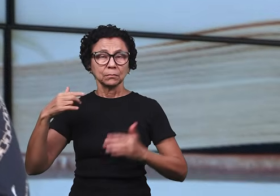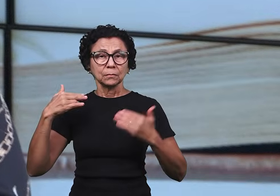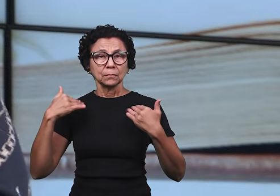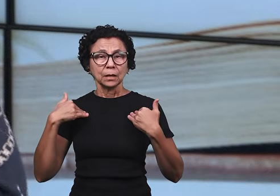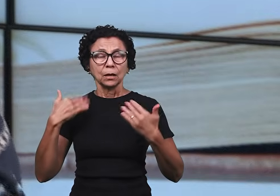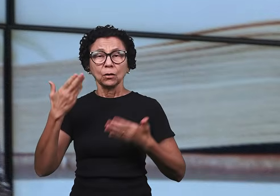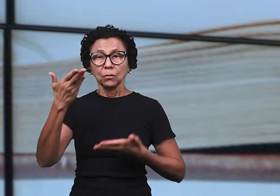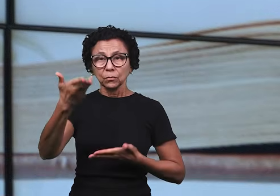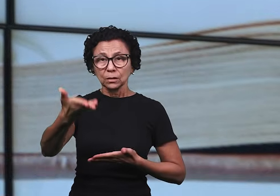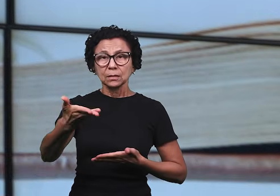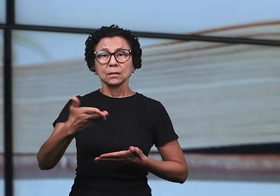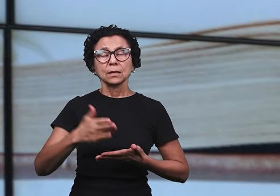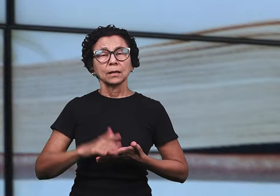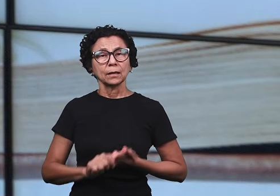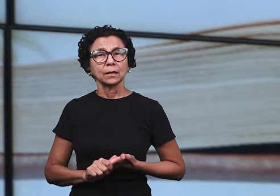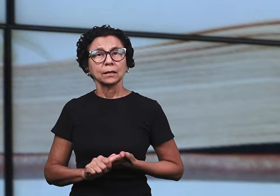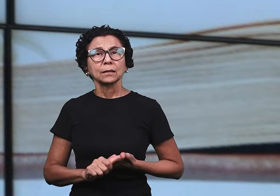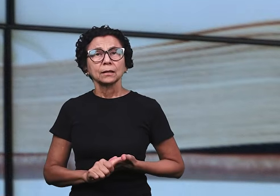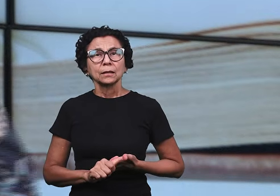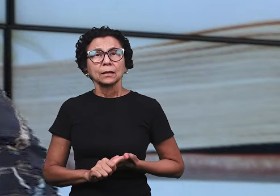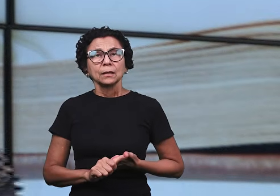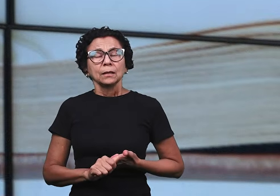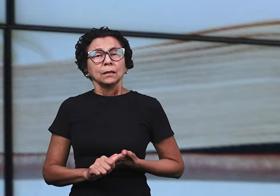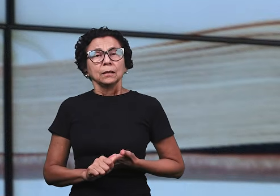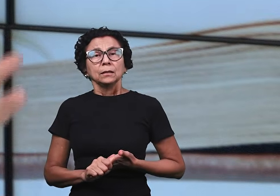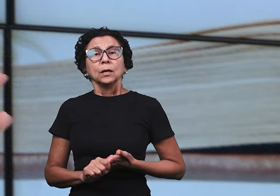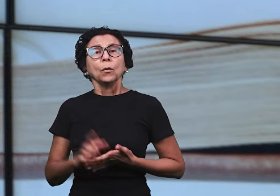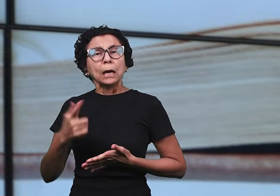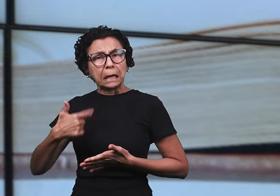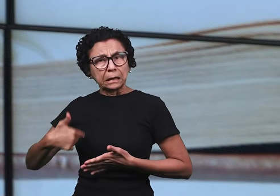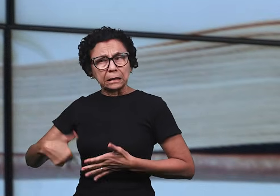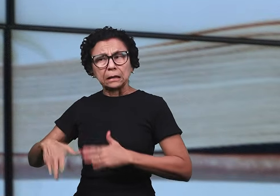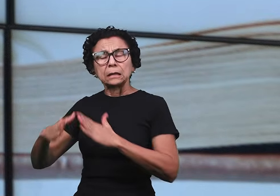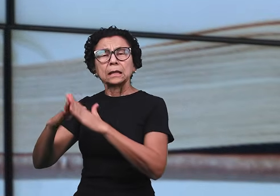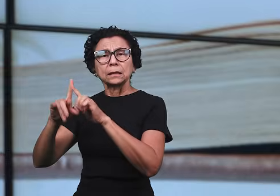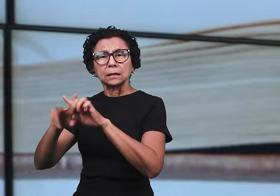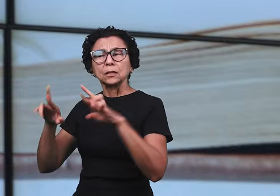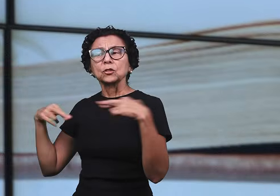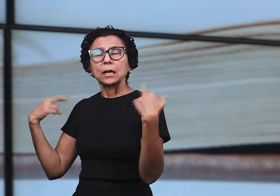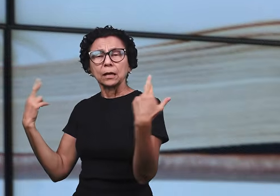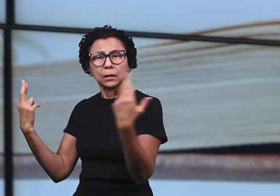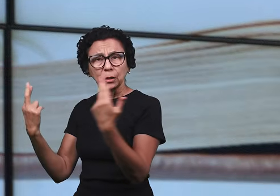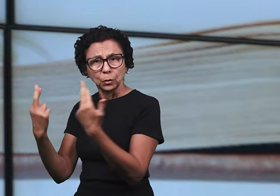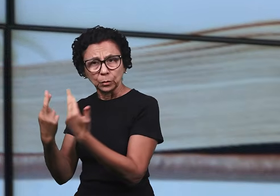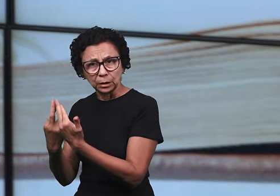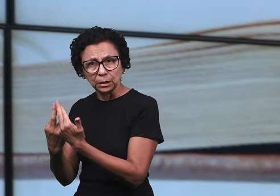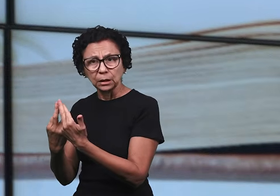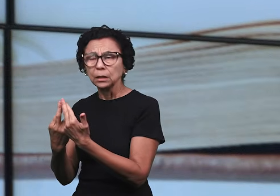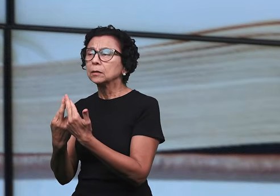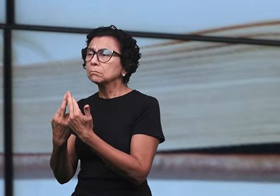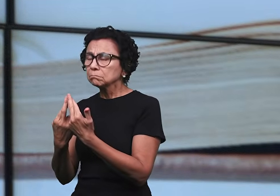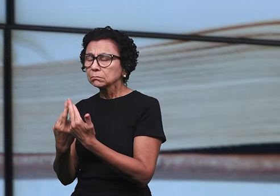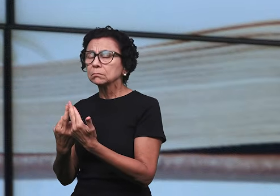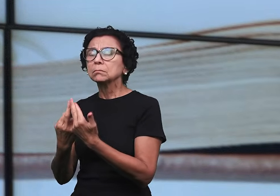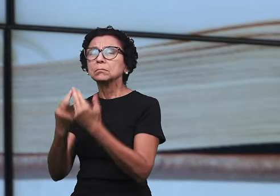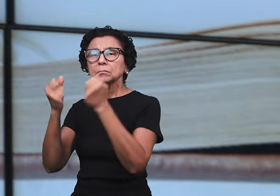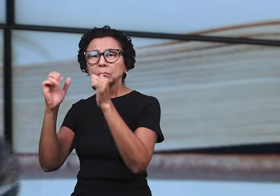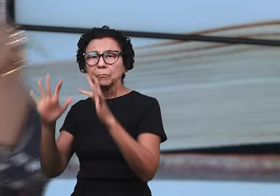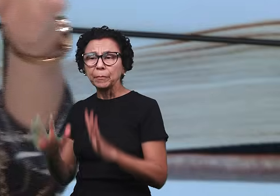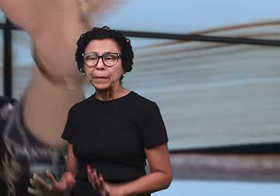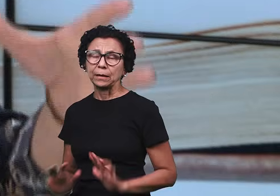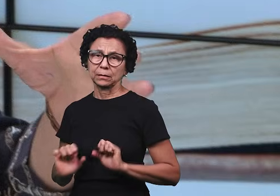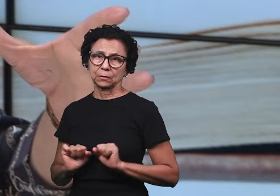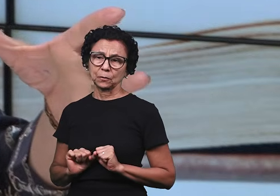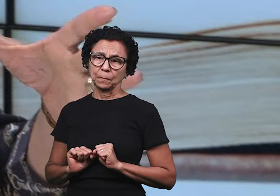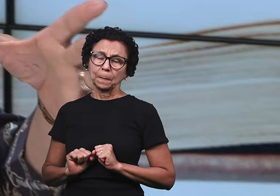Cristo, reunir com a igreja, isso é uma bênção. Mas se fosse apenas onde adorar, no